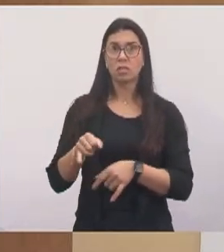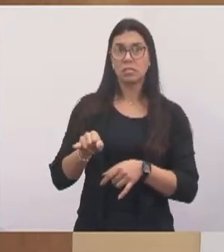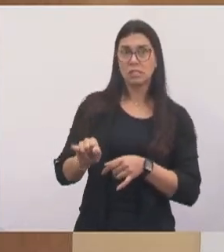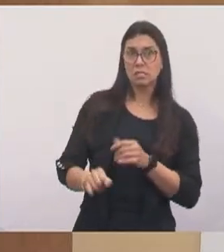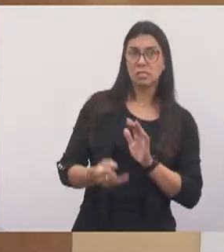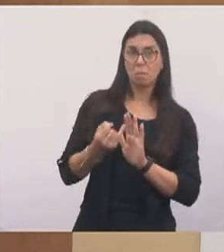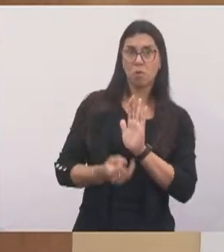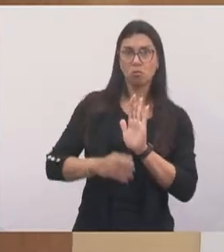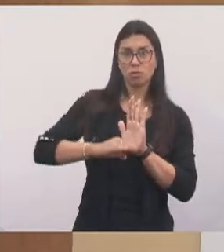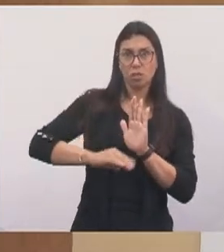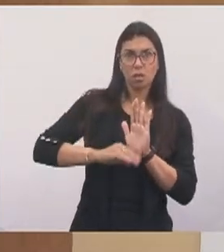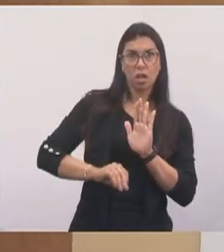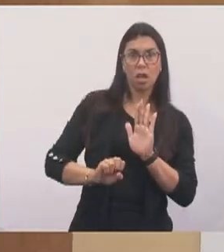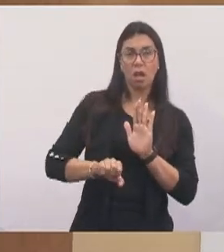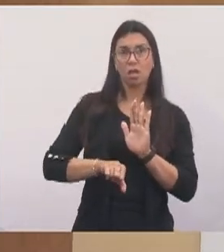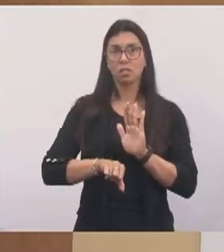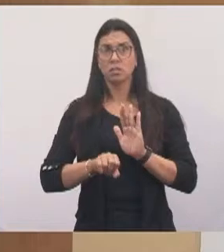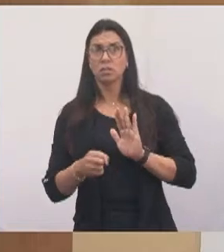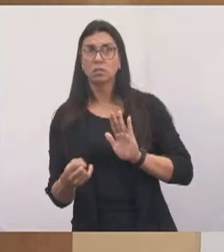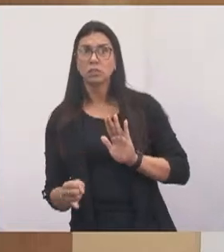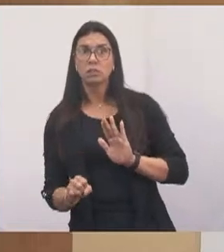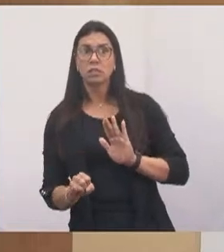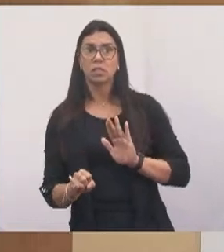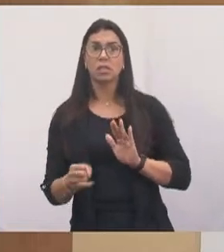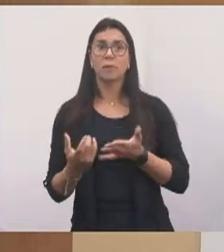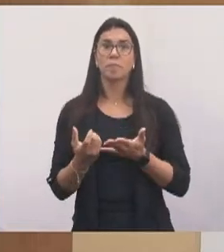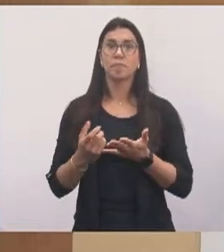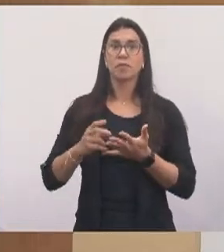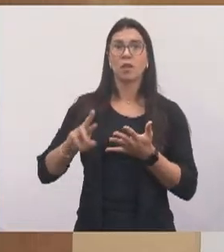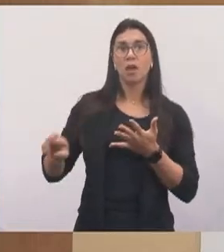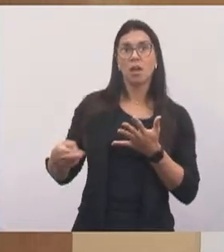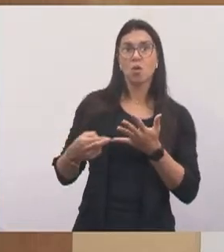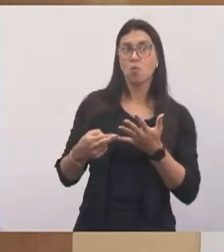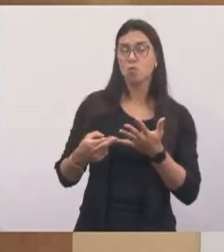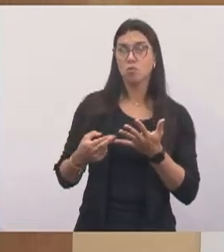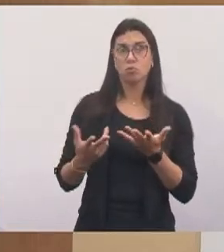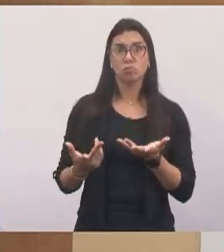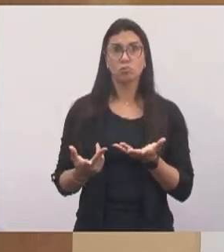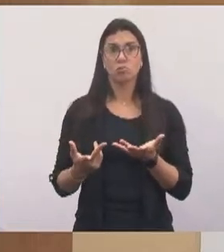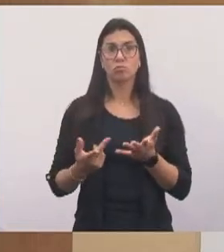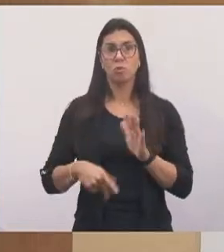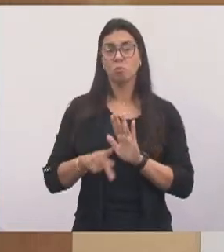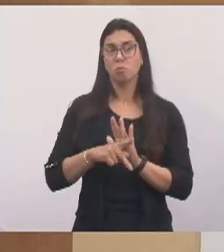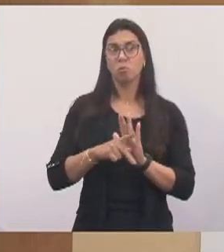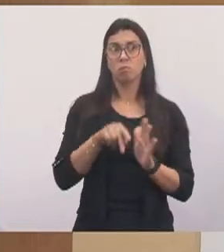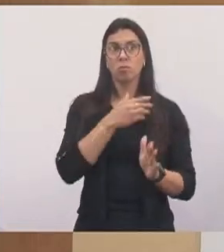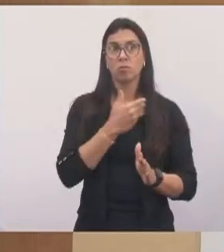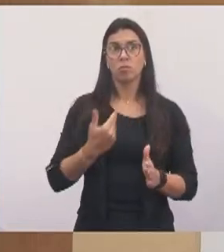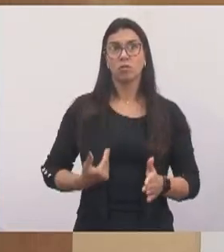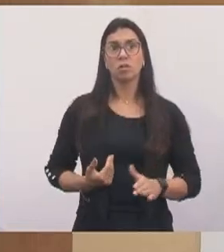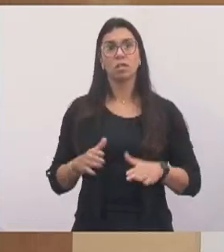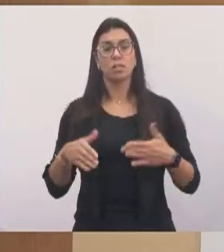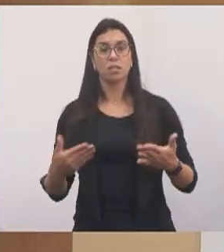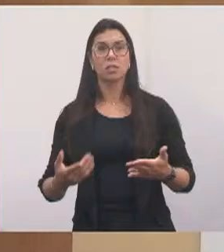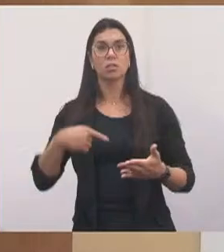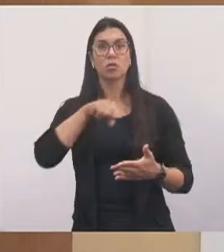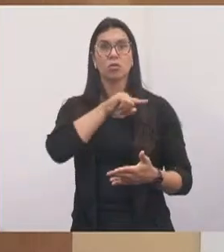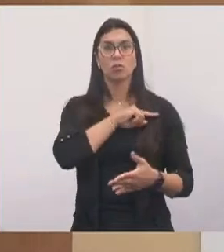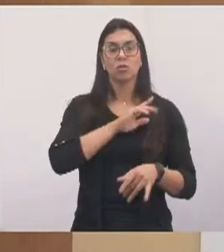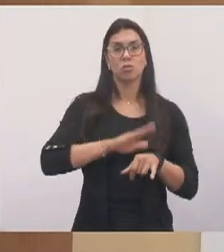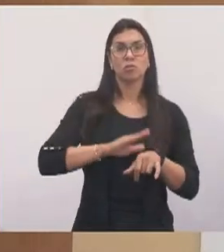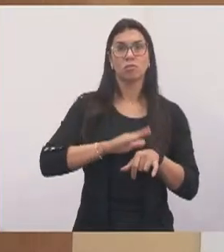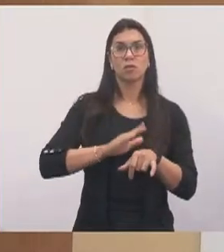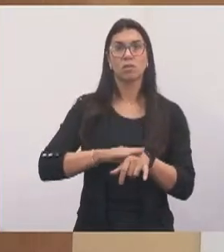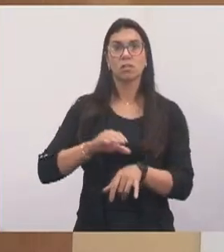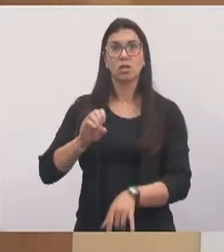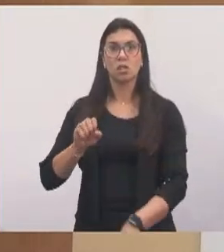seja através de concessões, seja através de verbas públicas, porque nós estaríamos então fazendo com que essas ONGs